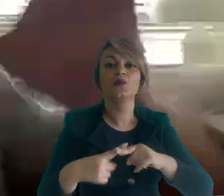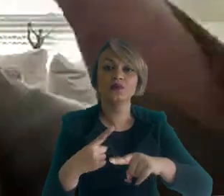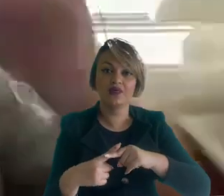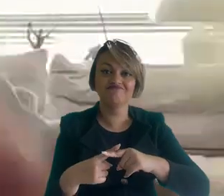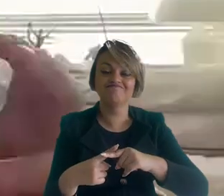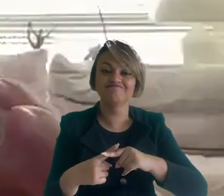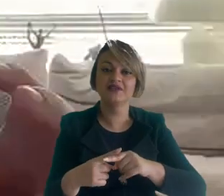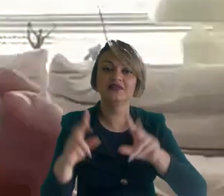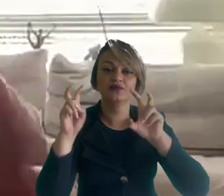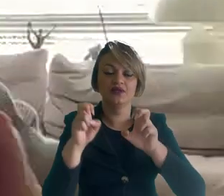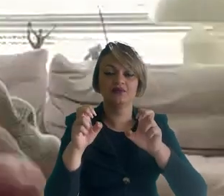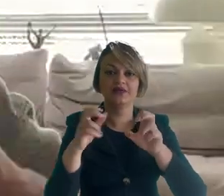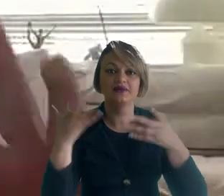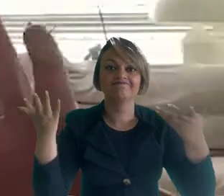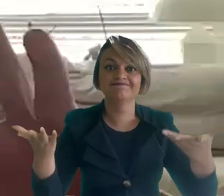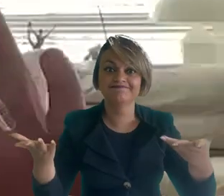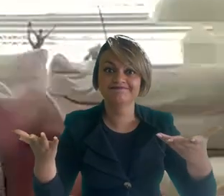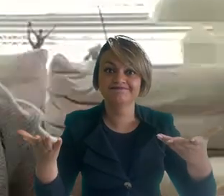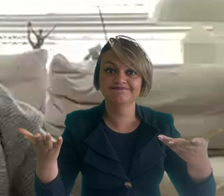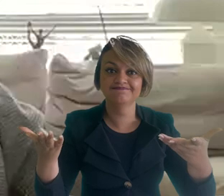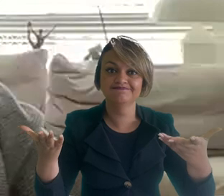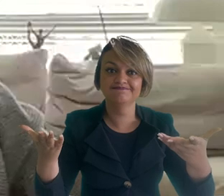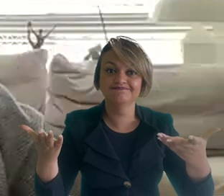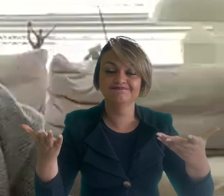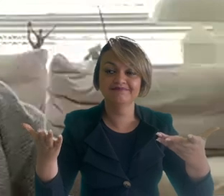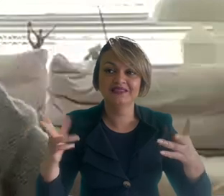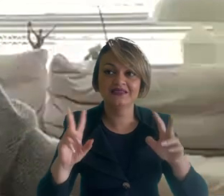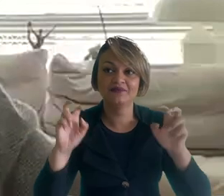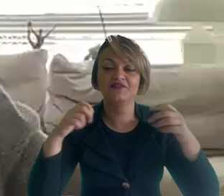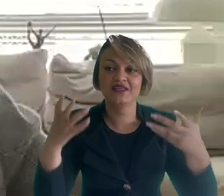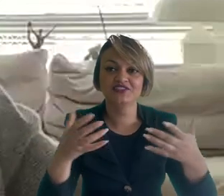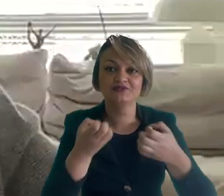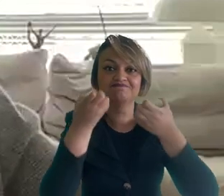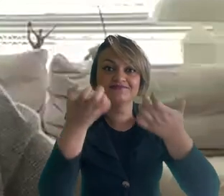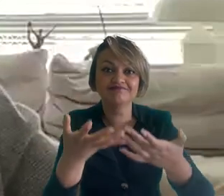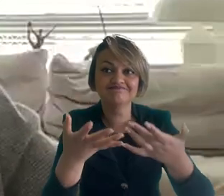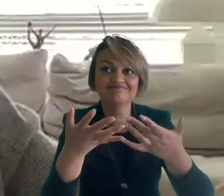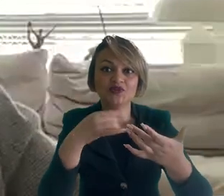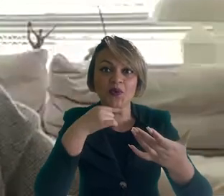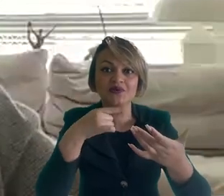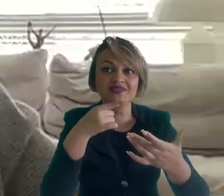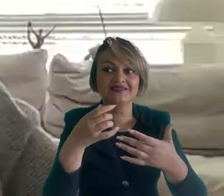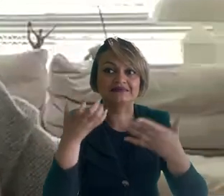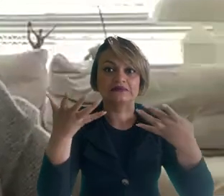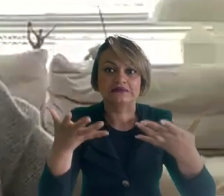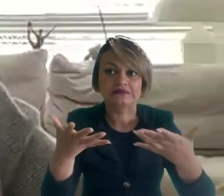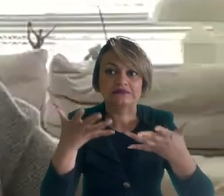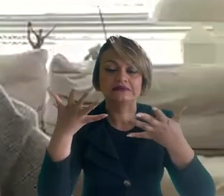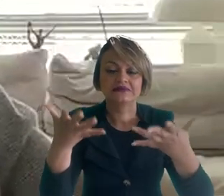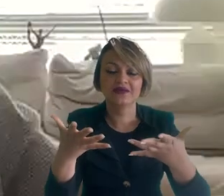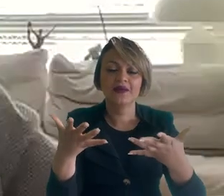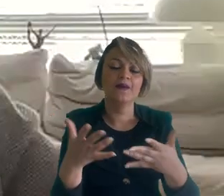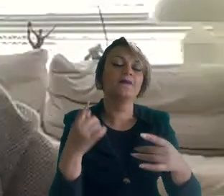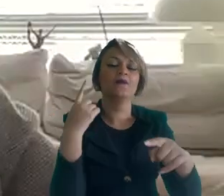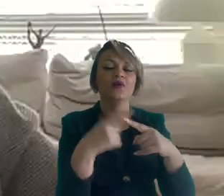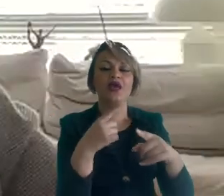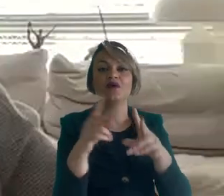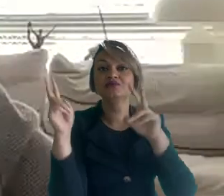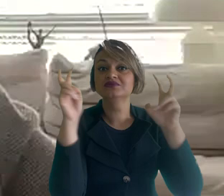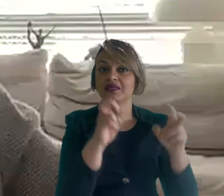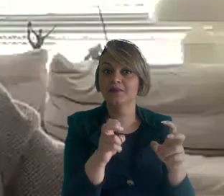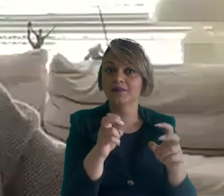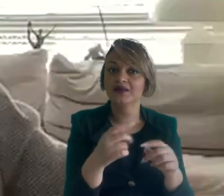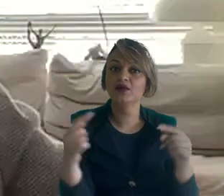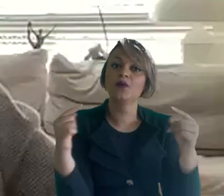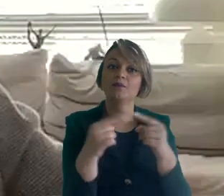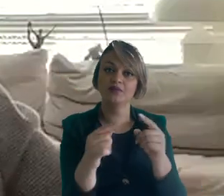vem o tema e bom coloca uma rolha na nossa boca e nós não podemos discutir porque além de ser um tema que faz